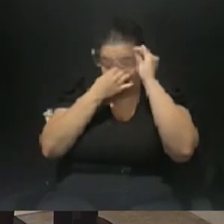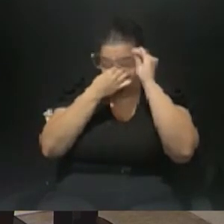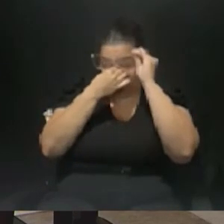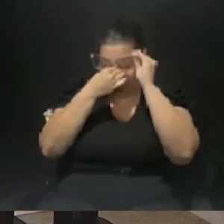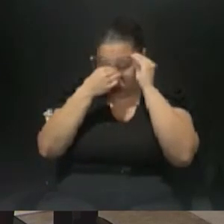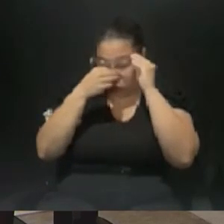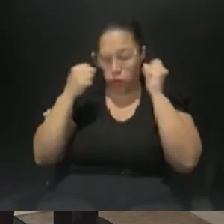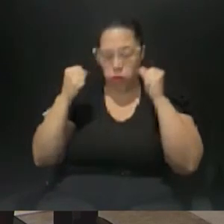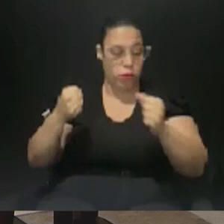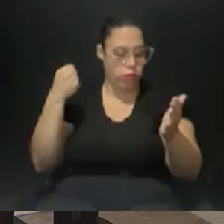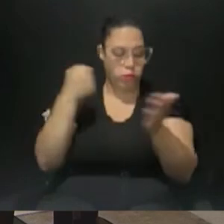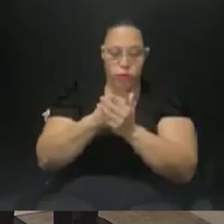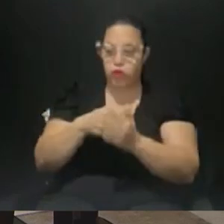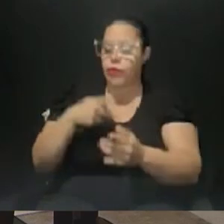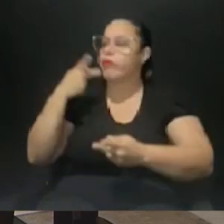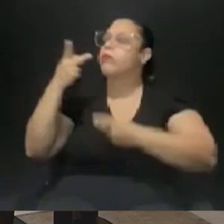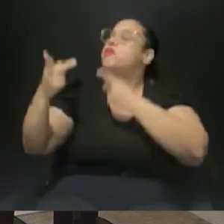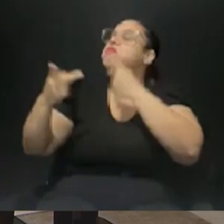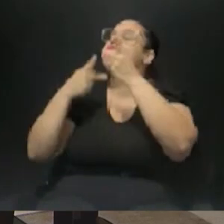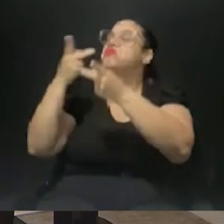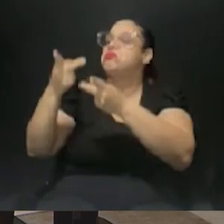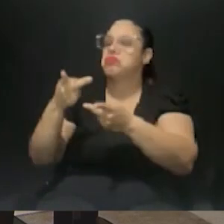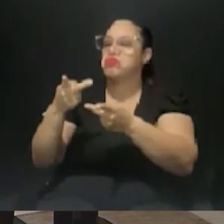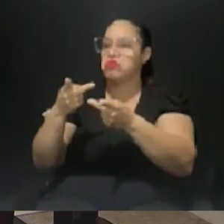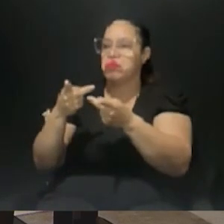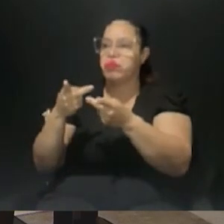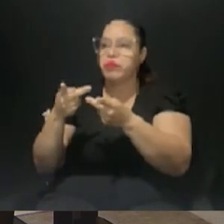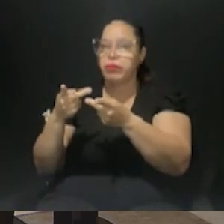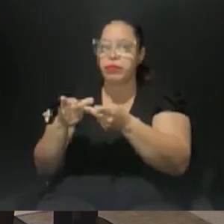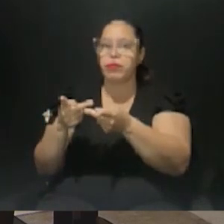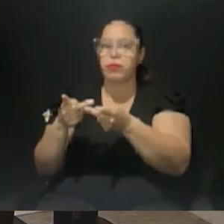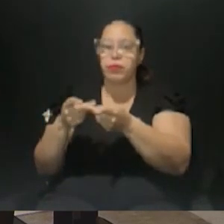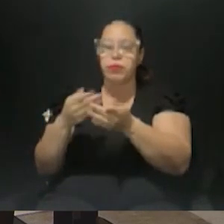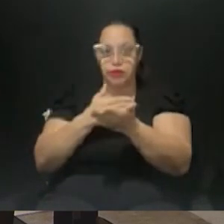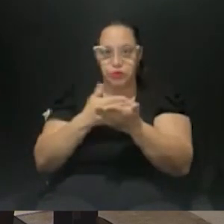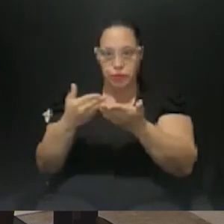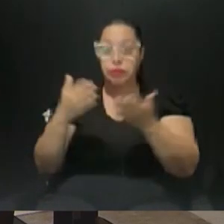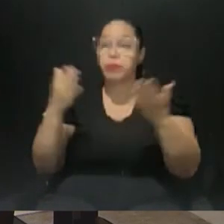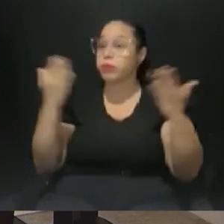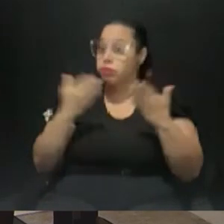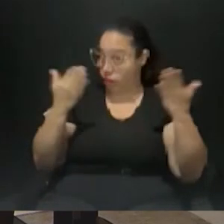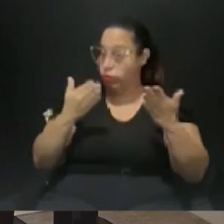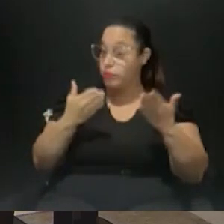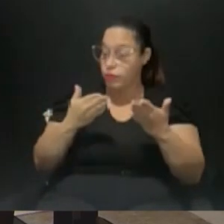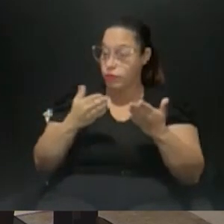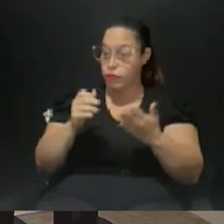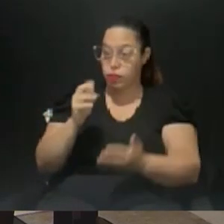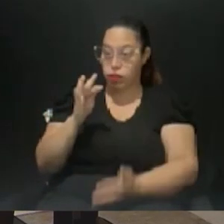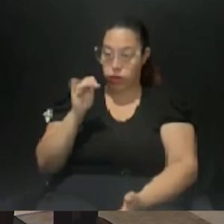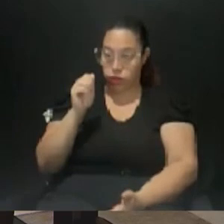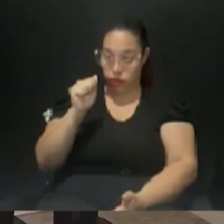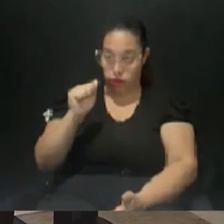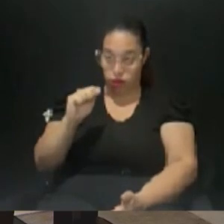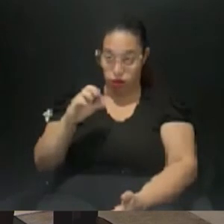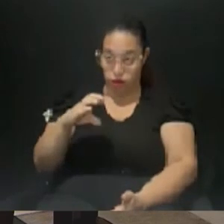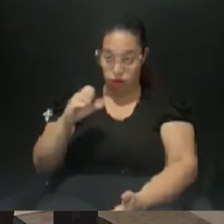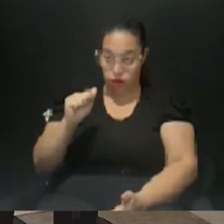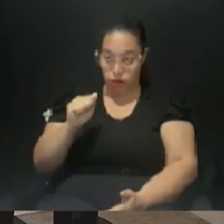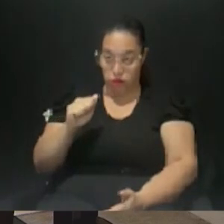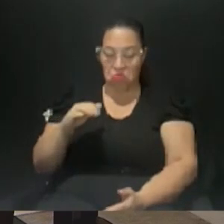a partir de hoje, o Faca, que já era tradicional, um bar histórico de Campinas, passa a